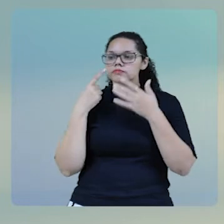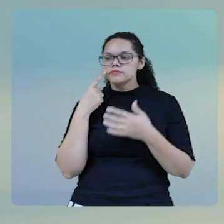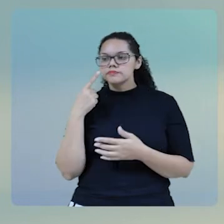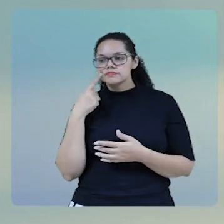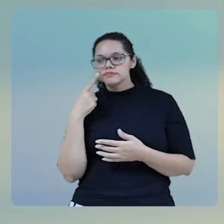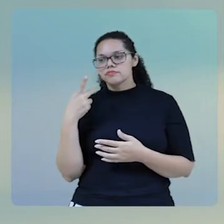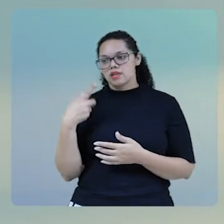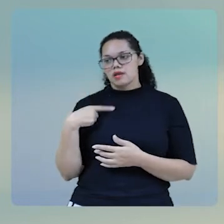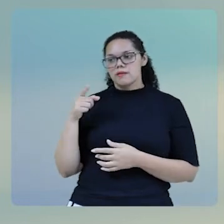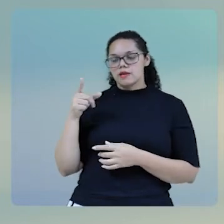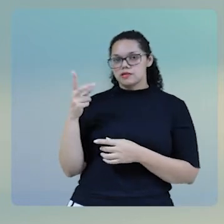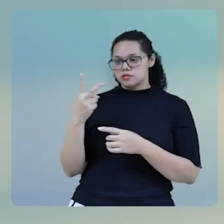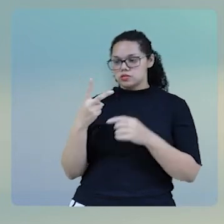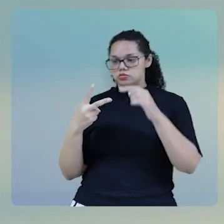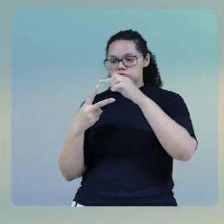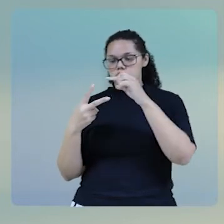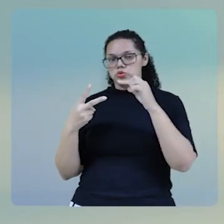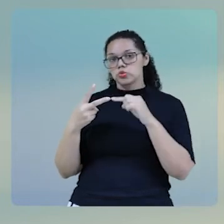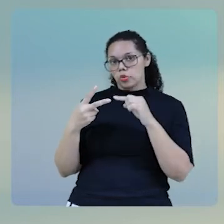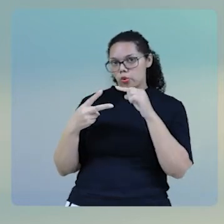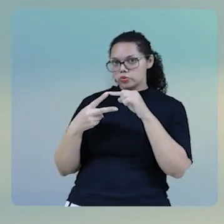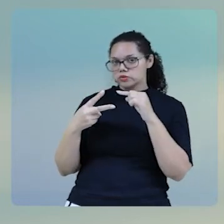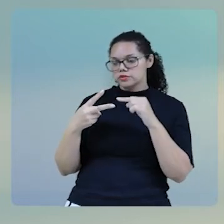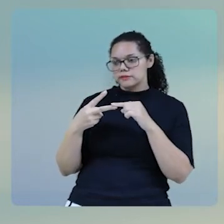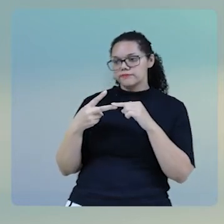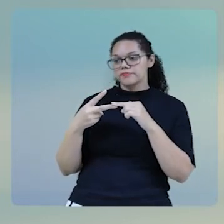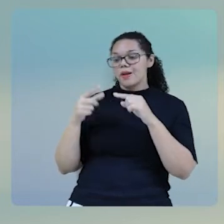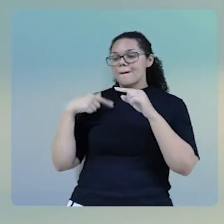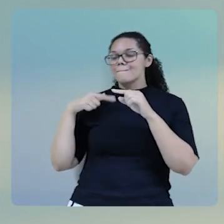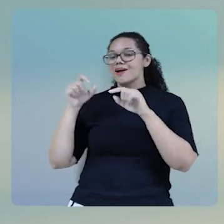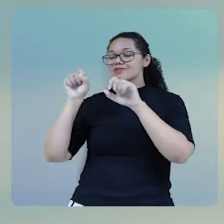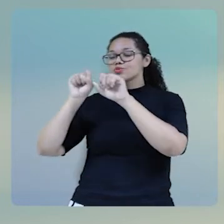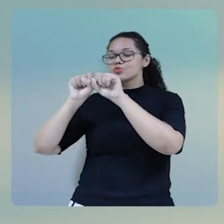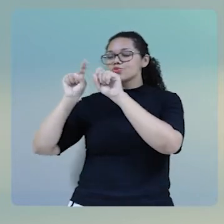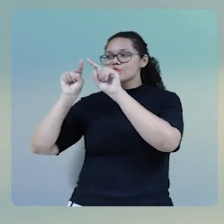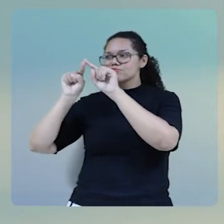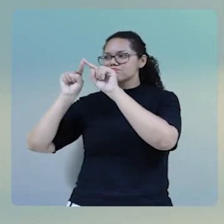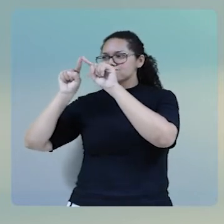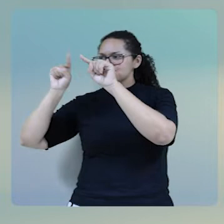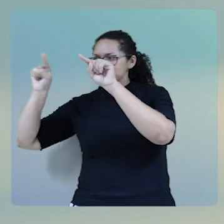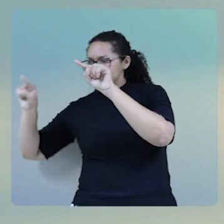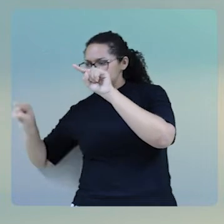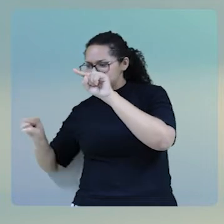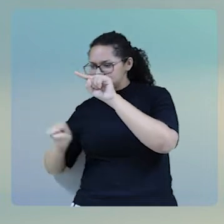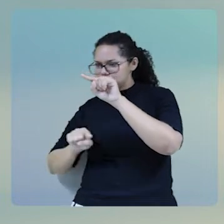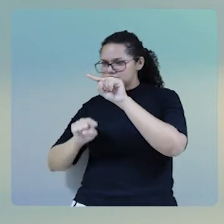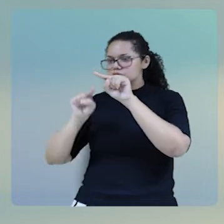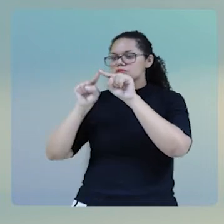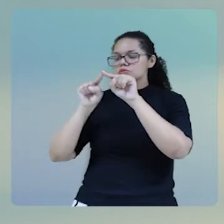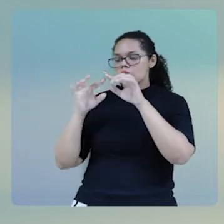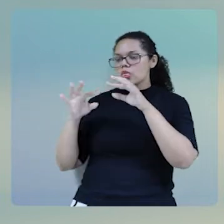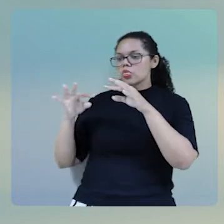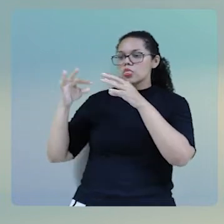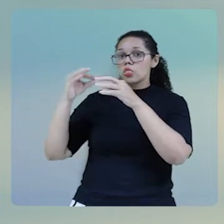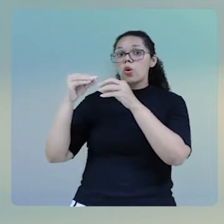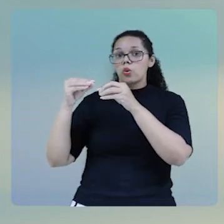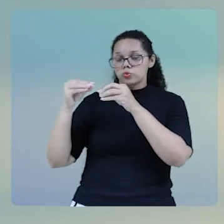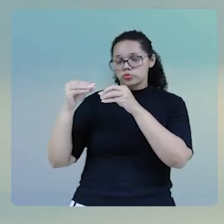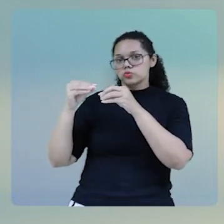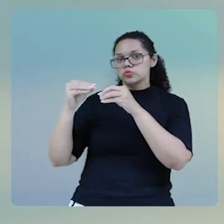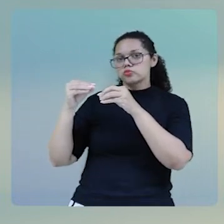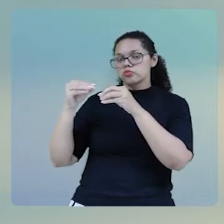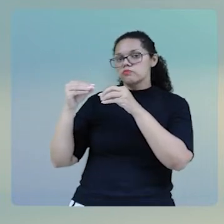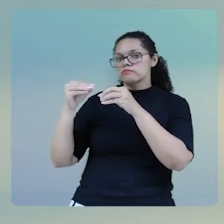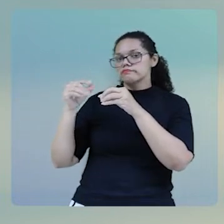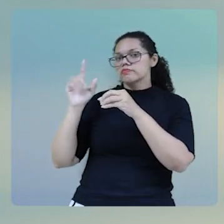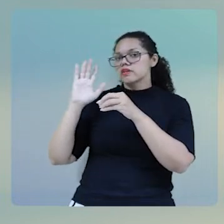que para o circuito todo, o do circuito, o R do circuito e do circuito, a voltagem todinha do